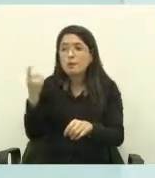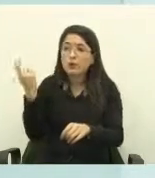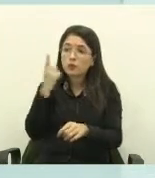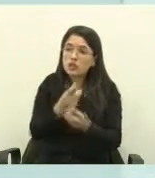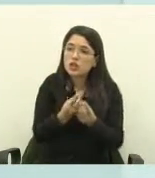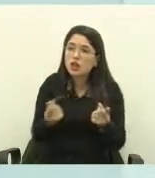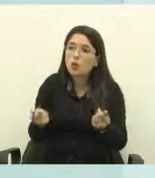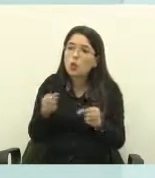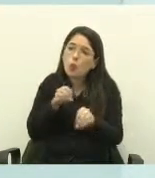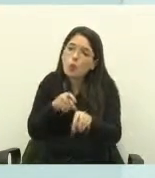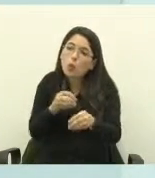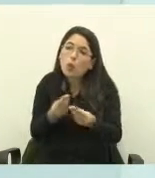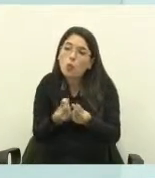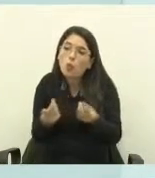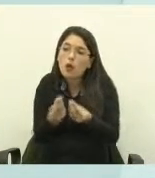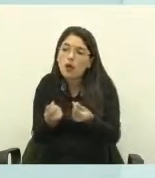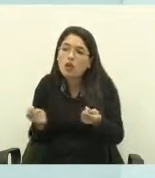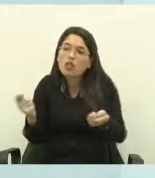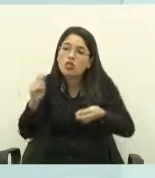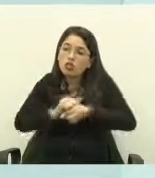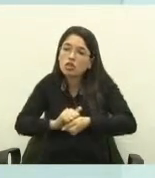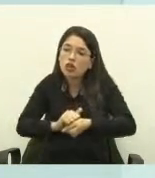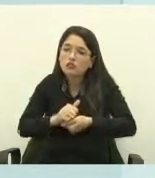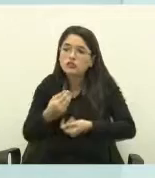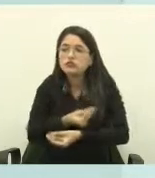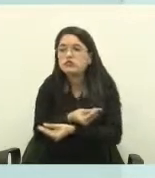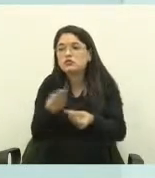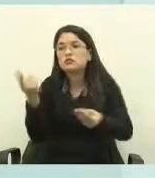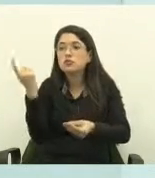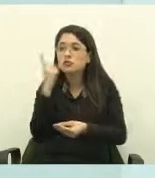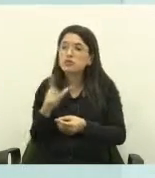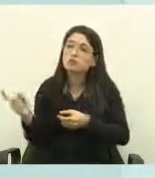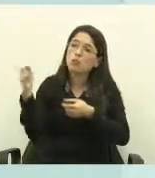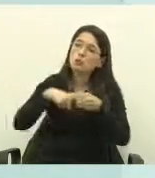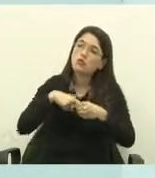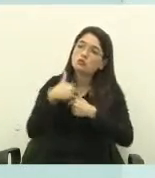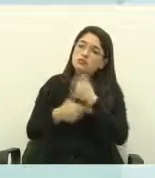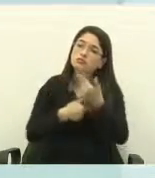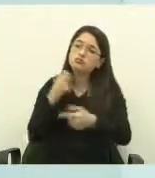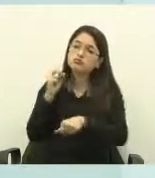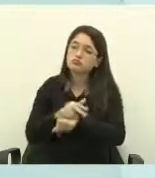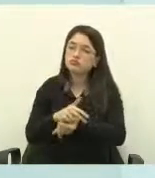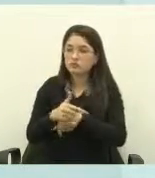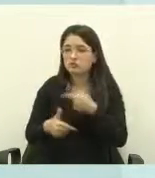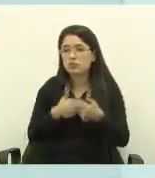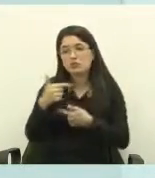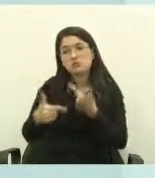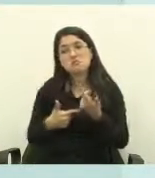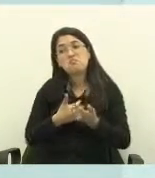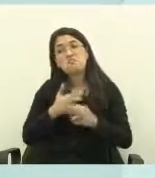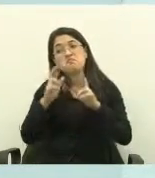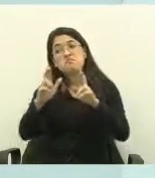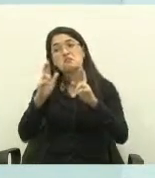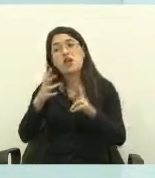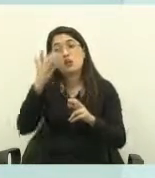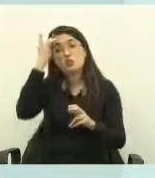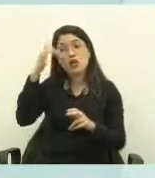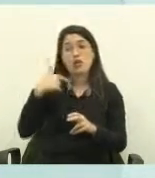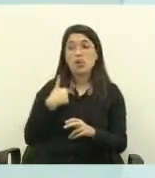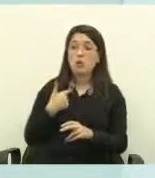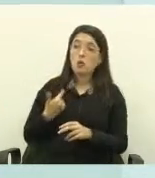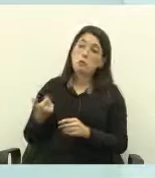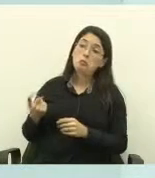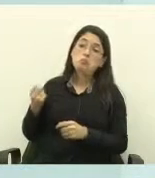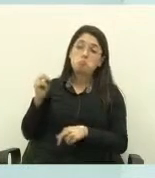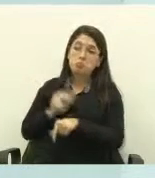precisamos ter qualificação. E esperamos, espero que o meu prefeito vença a eleição, mas o que vencer, eu não sei se eu estarei como vereador,